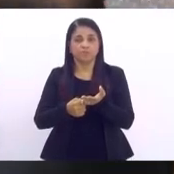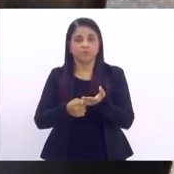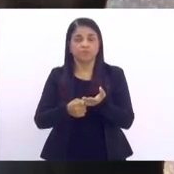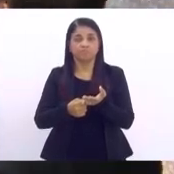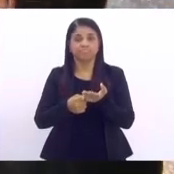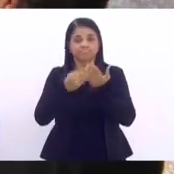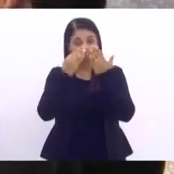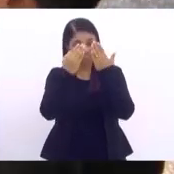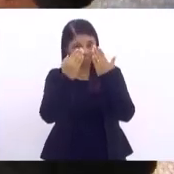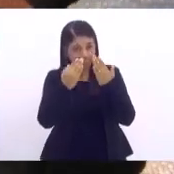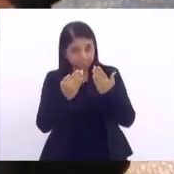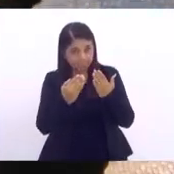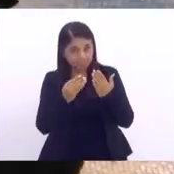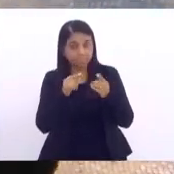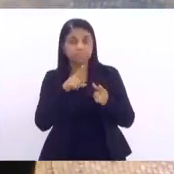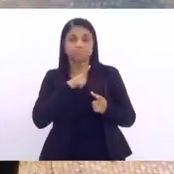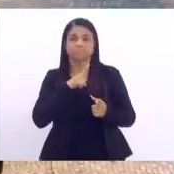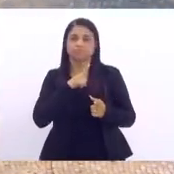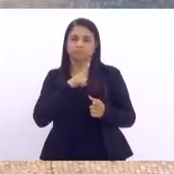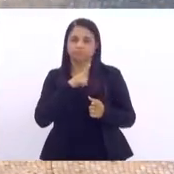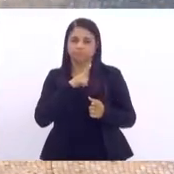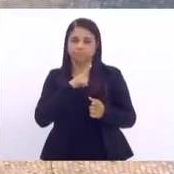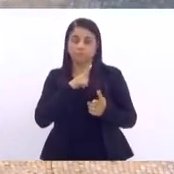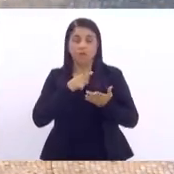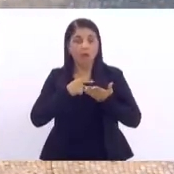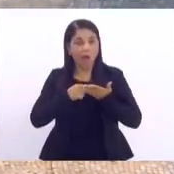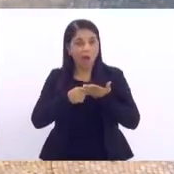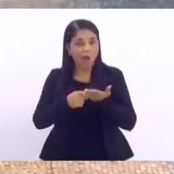houver acordo de ambas,